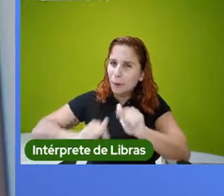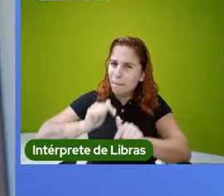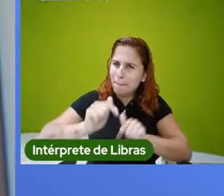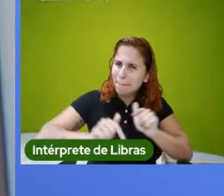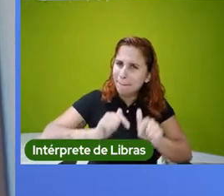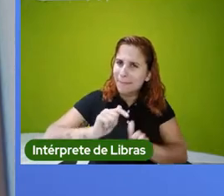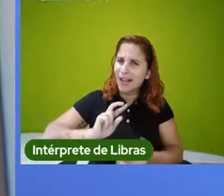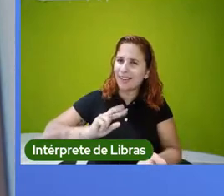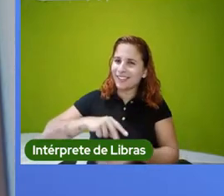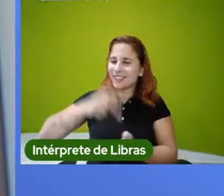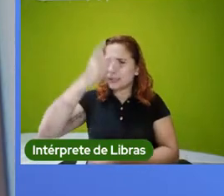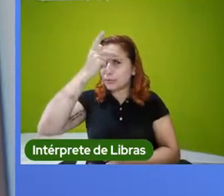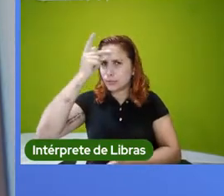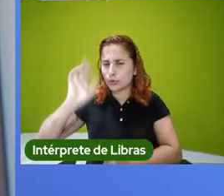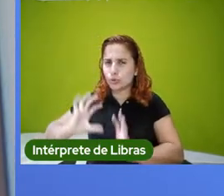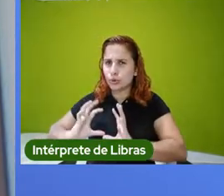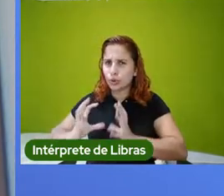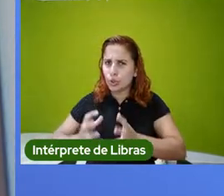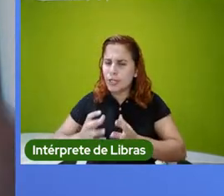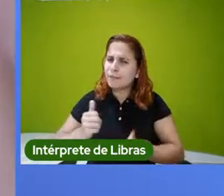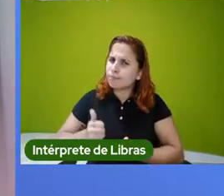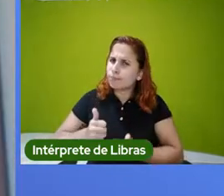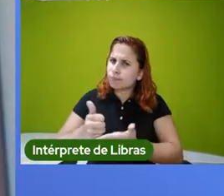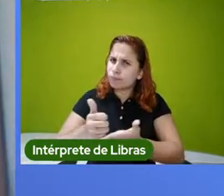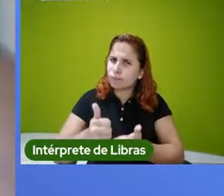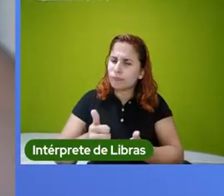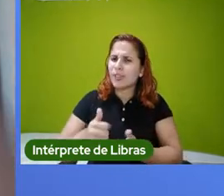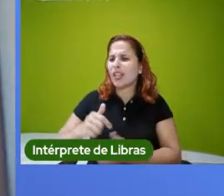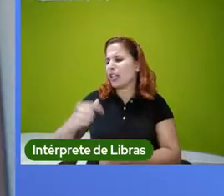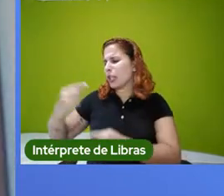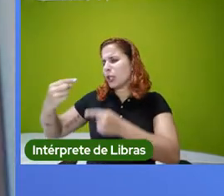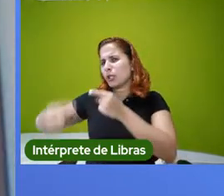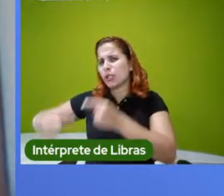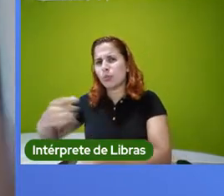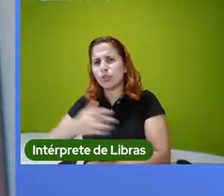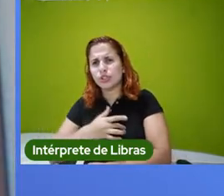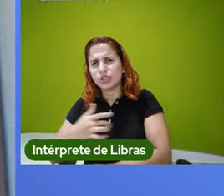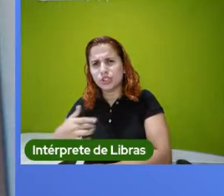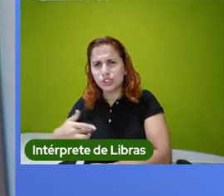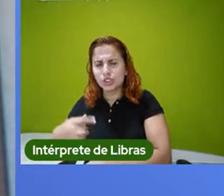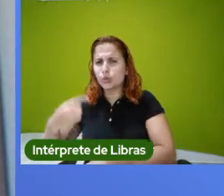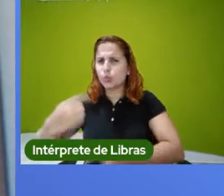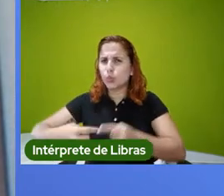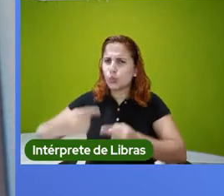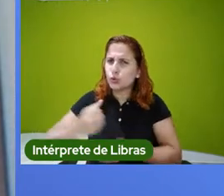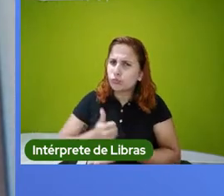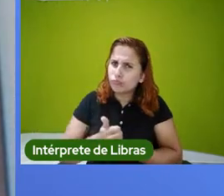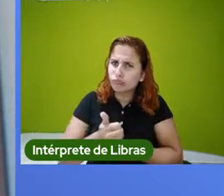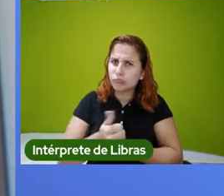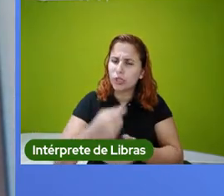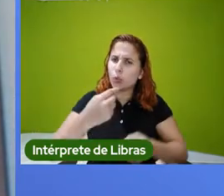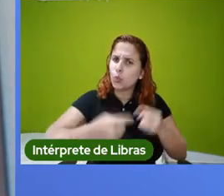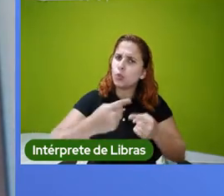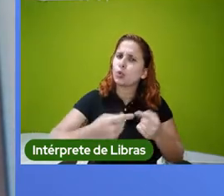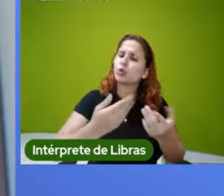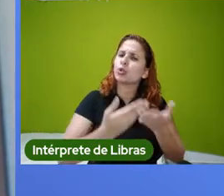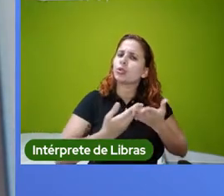pessoas ali que são acompanhadas pelas APAES, seja na política de saúde, na política de assistência ou até mesmo na política de